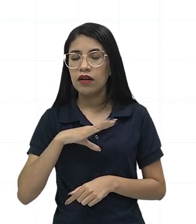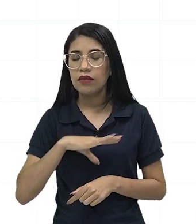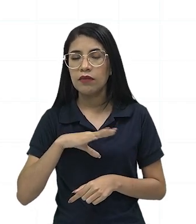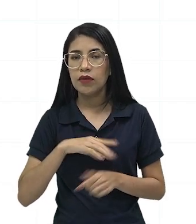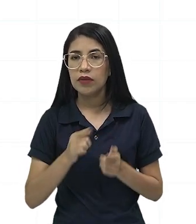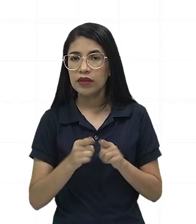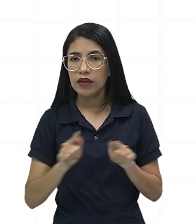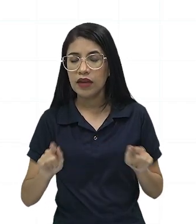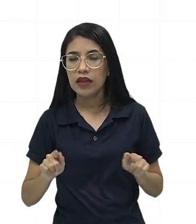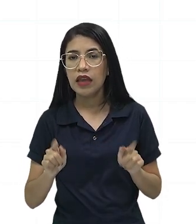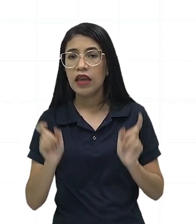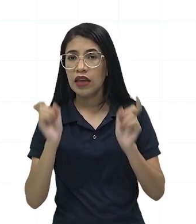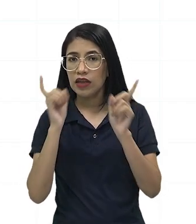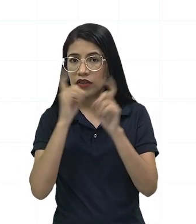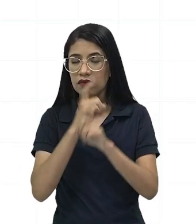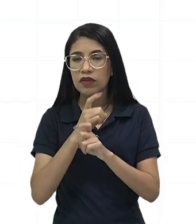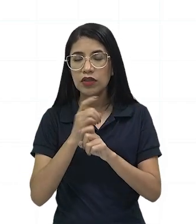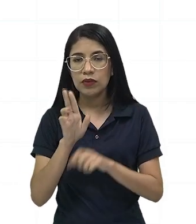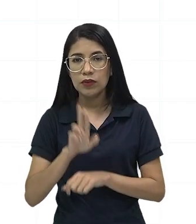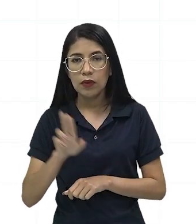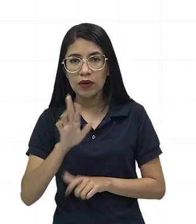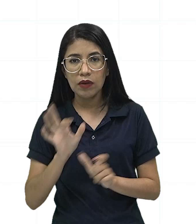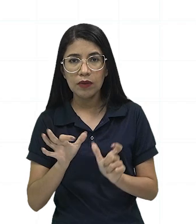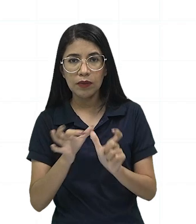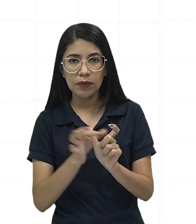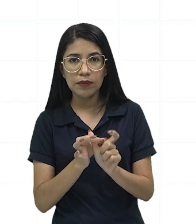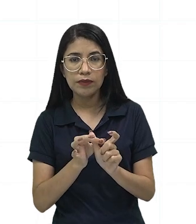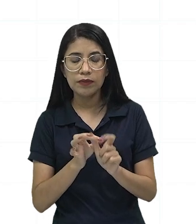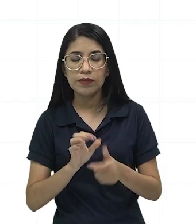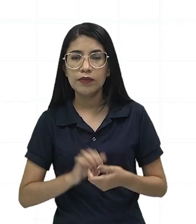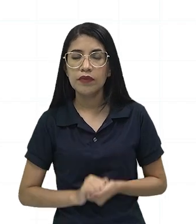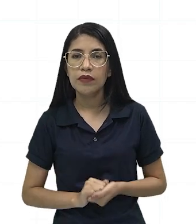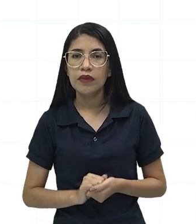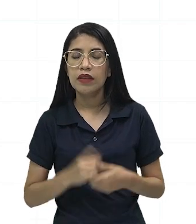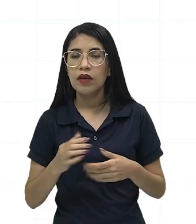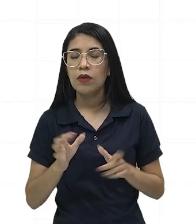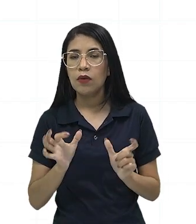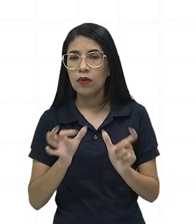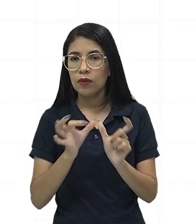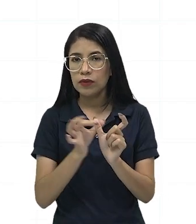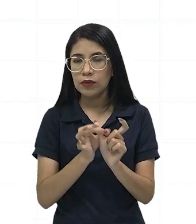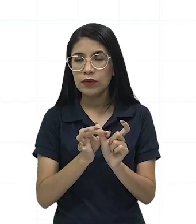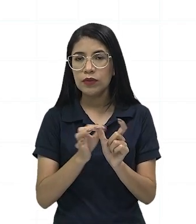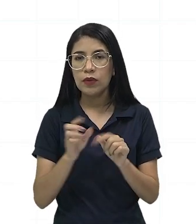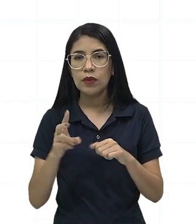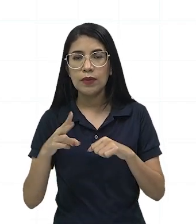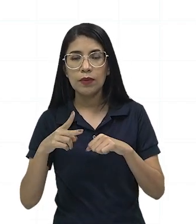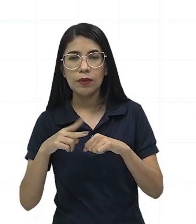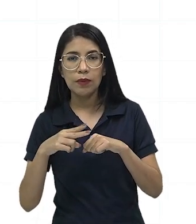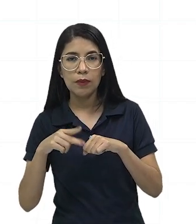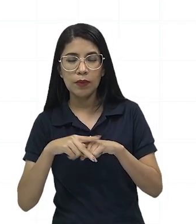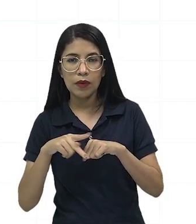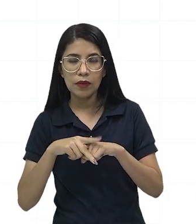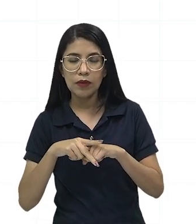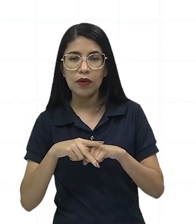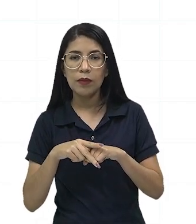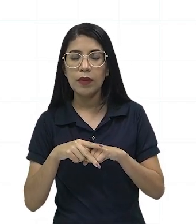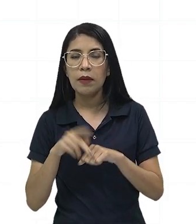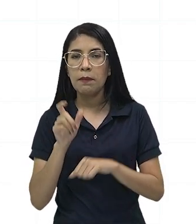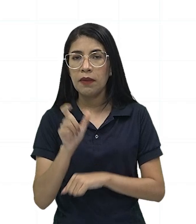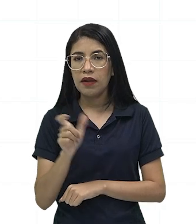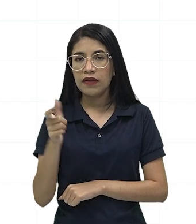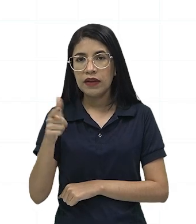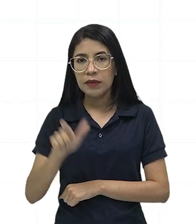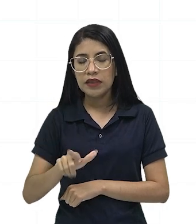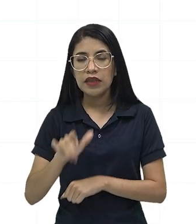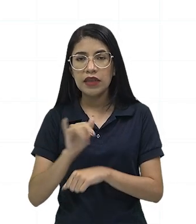portuguesa, vai ter mais dificuldade de usar esses conectivos. Então, conjunções, pronomes, repetição de palavras, que